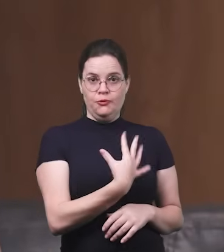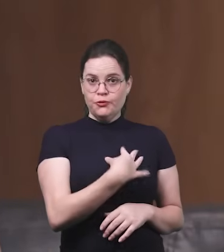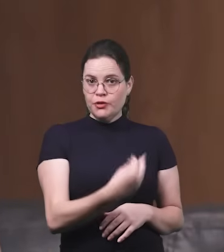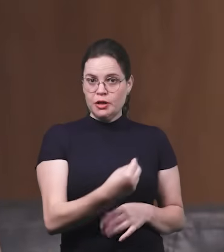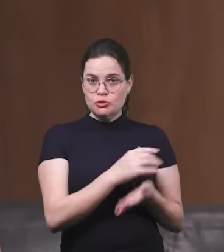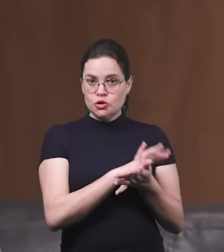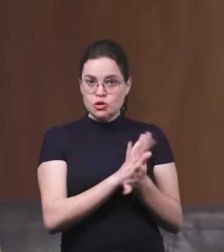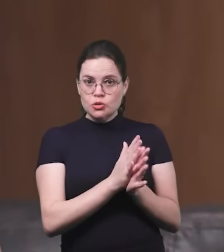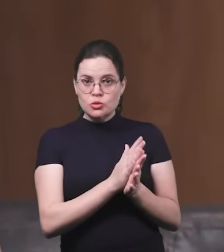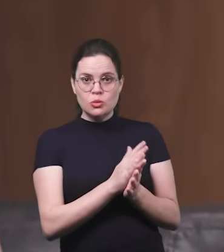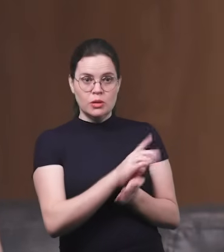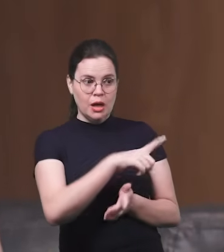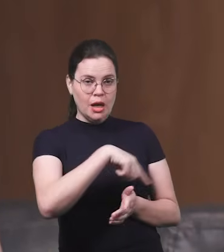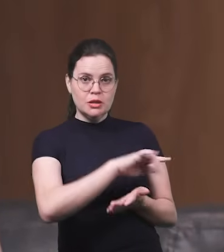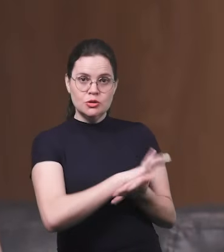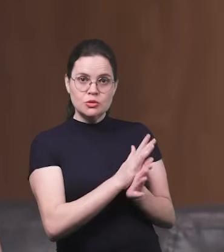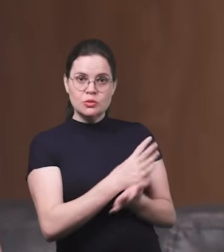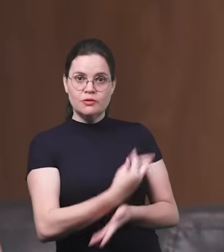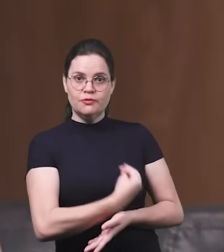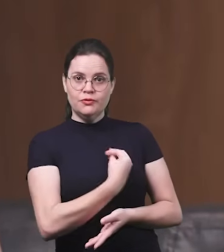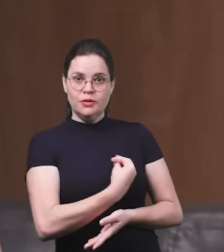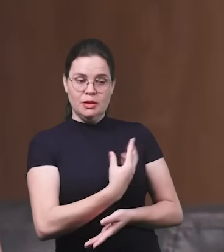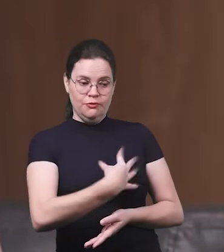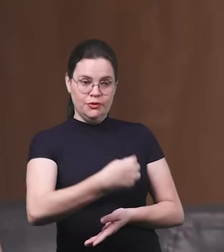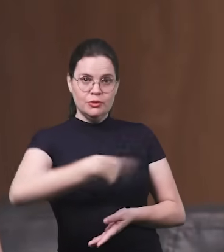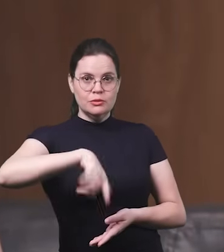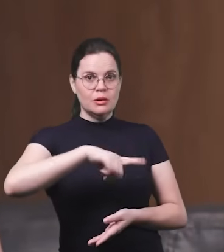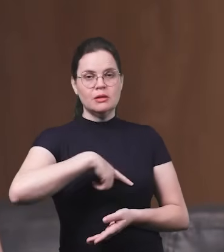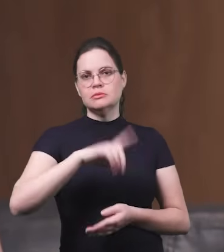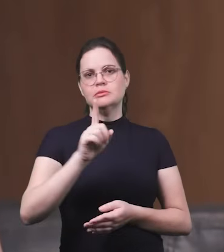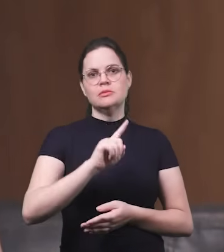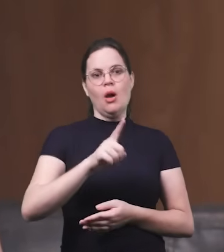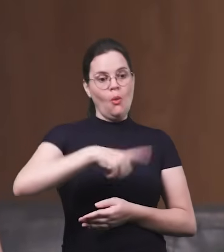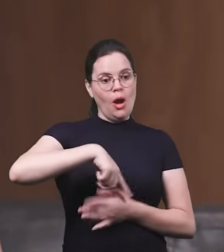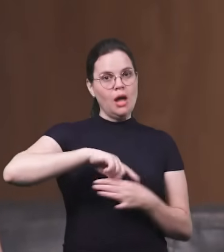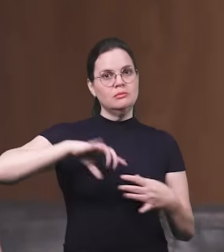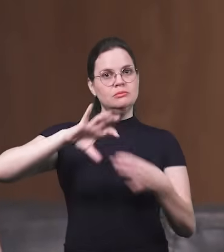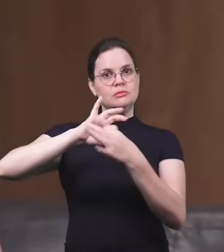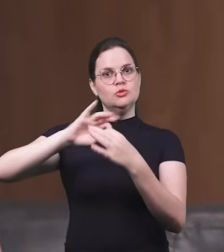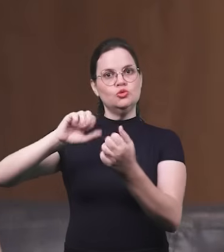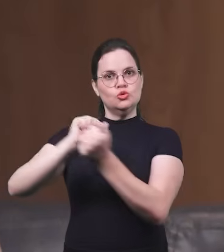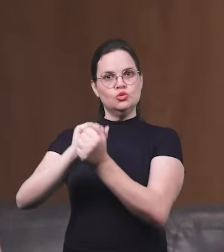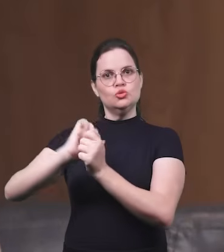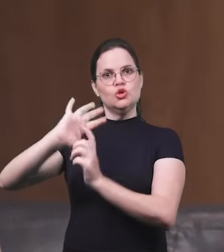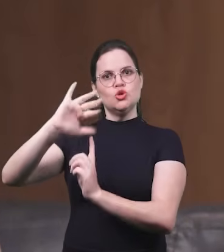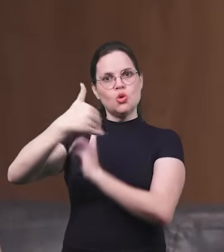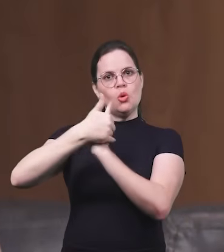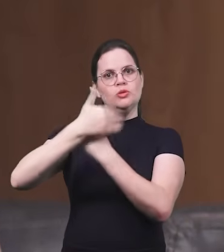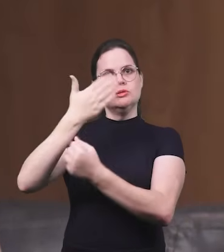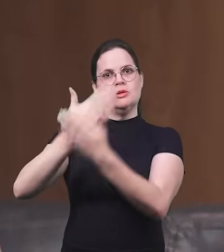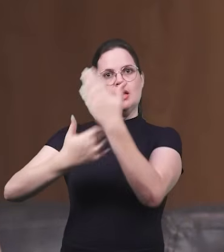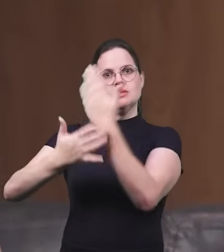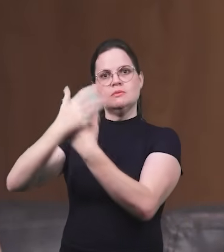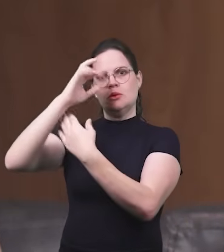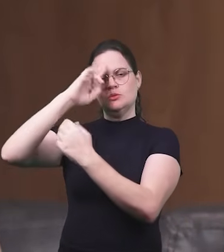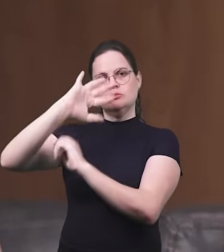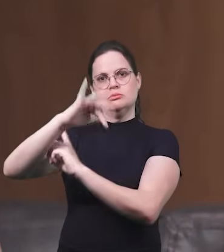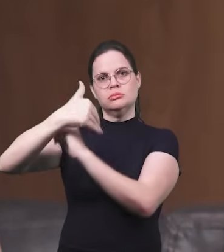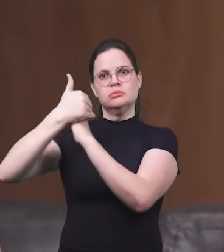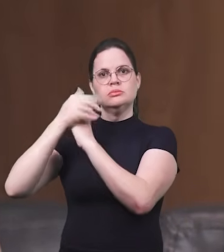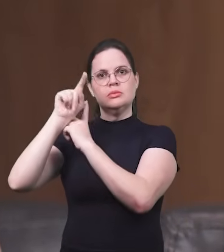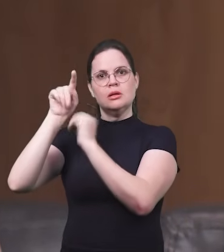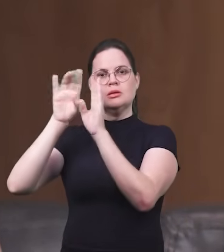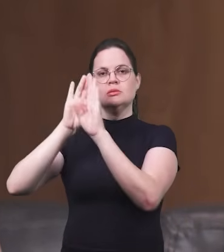em locais altos, onde o Senhor, ou como a águia faz, né, nas fendas da rocha, e lá